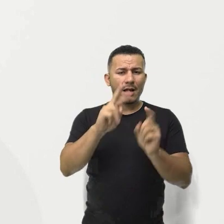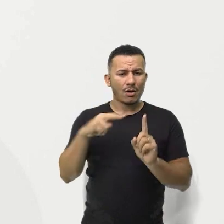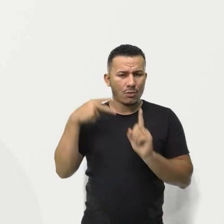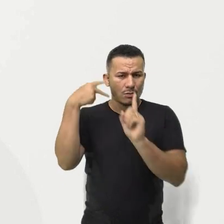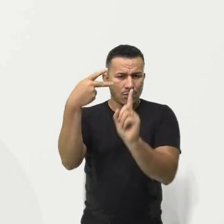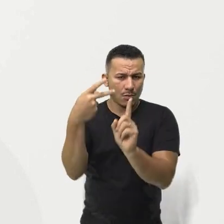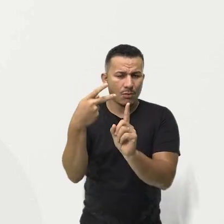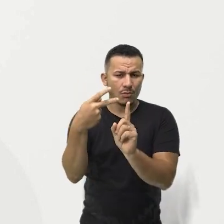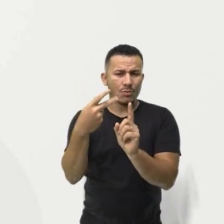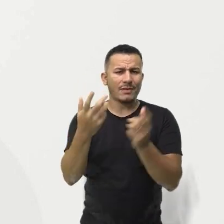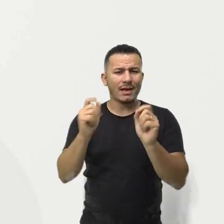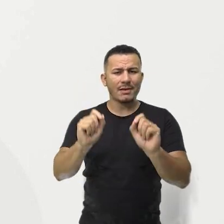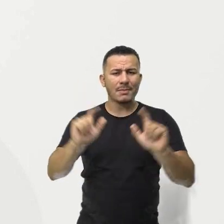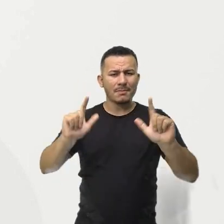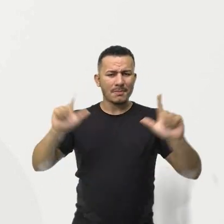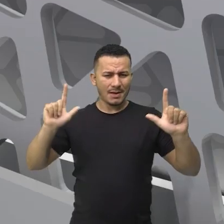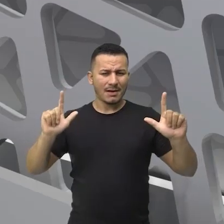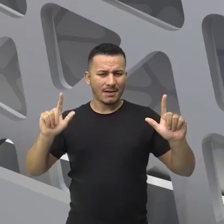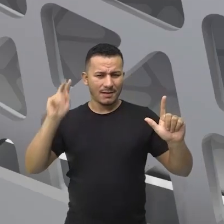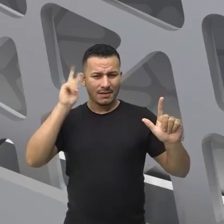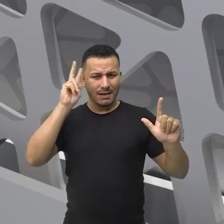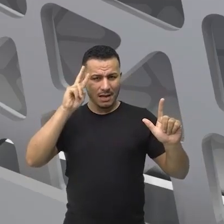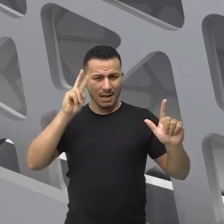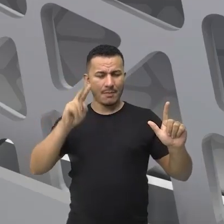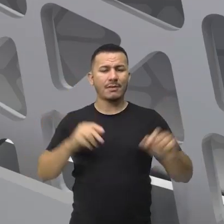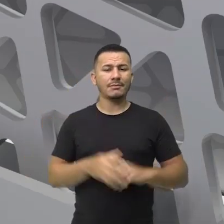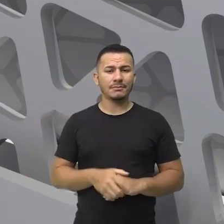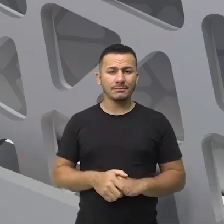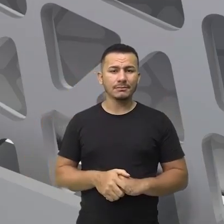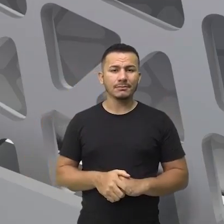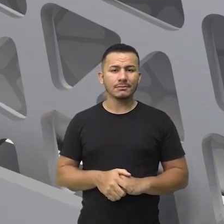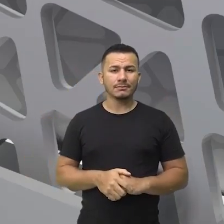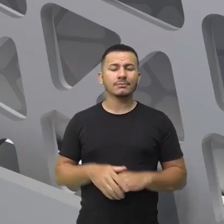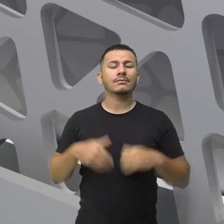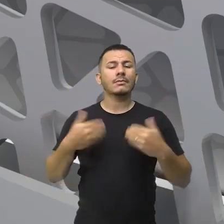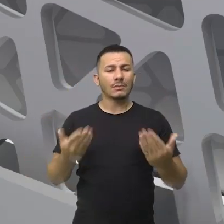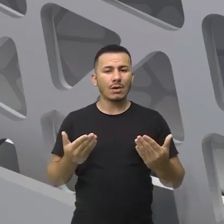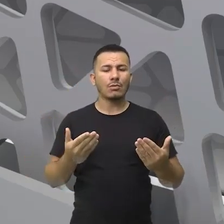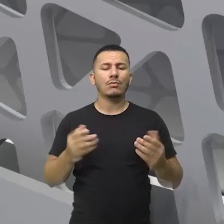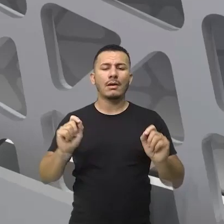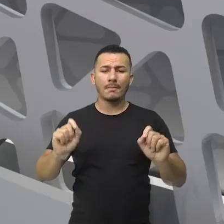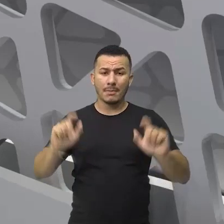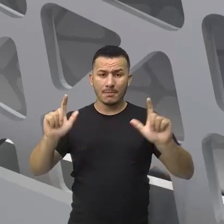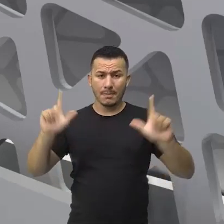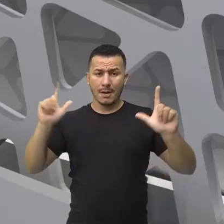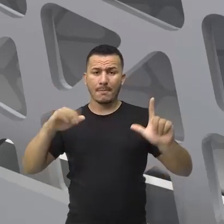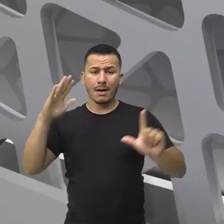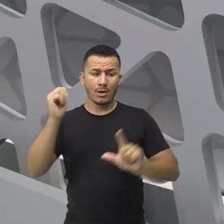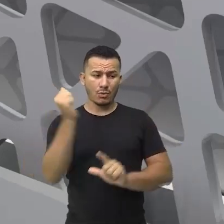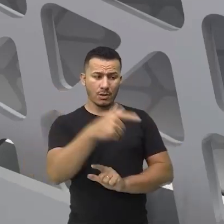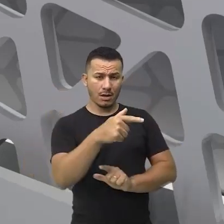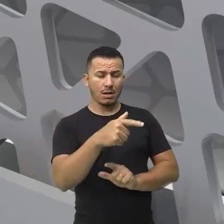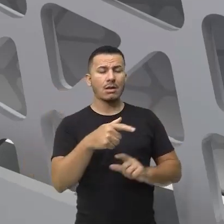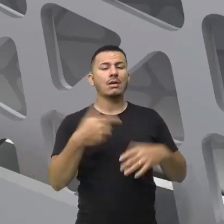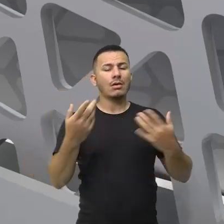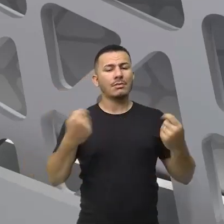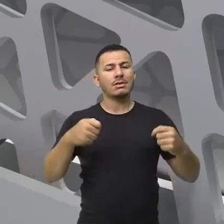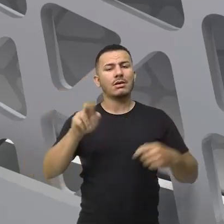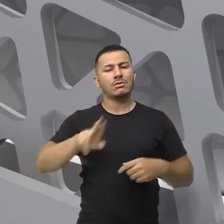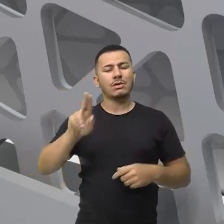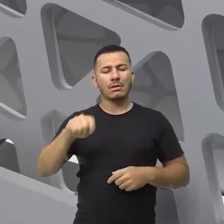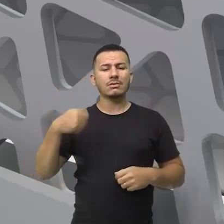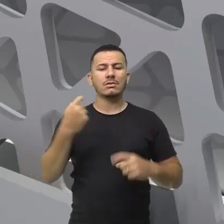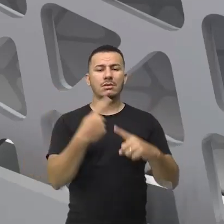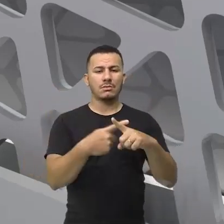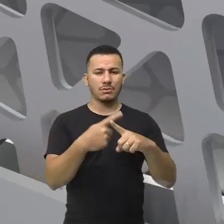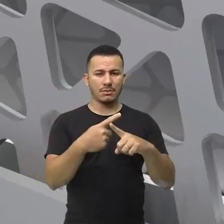as coordenadas, tá legal? Lembra que o Alex queria exatamente ampliar a figura de modo que uma seja o dobro